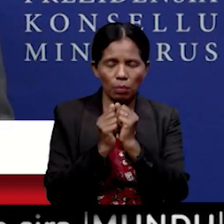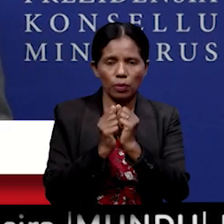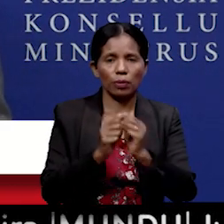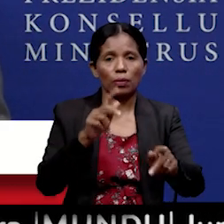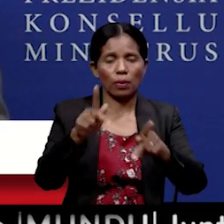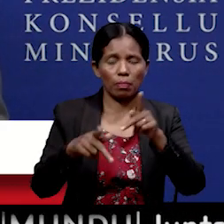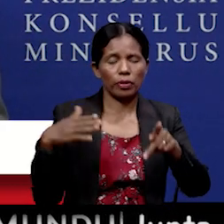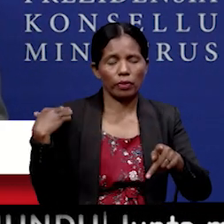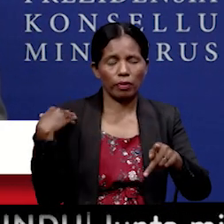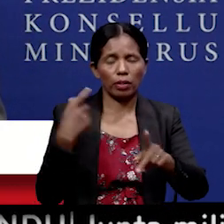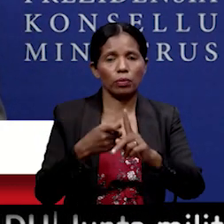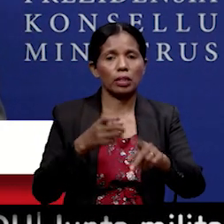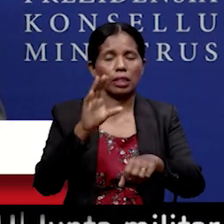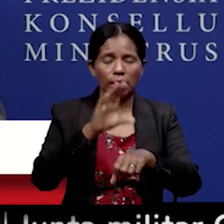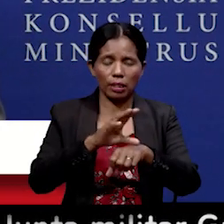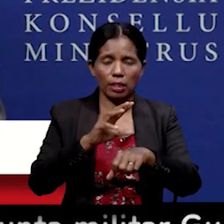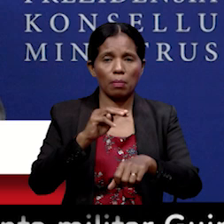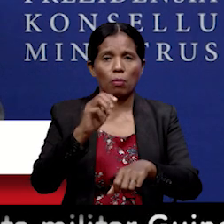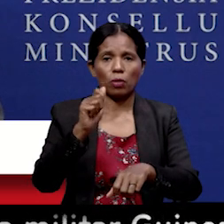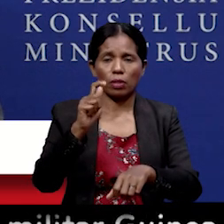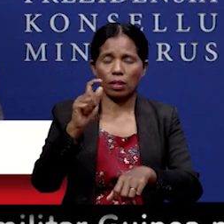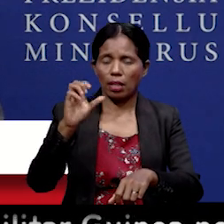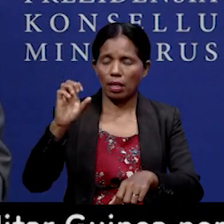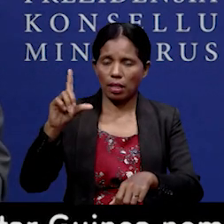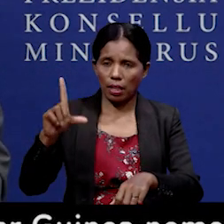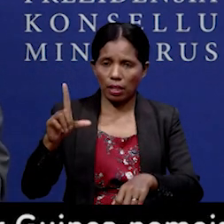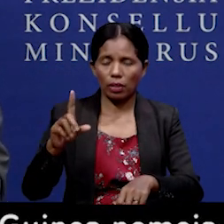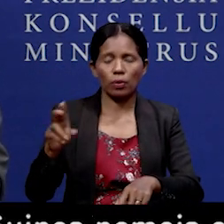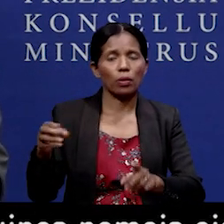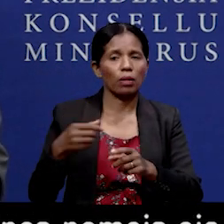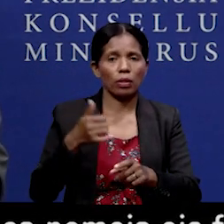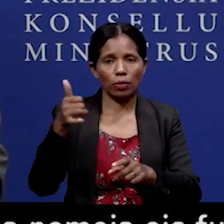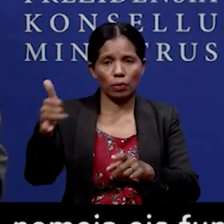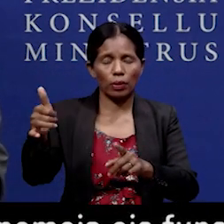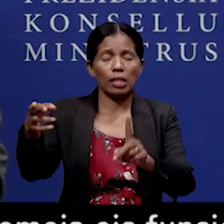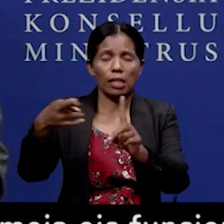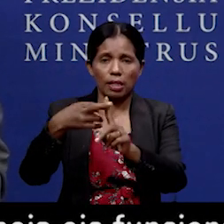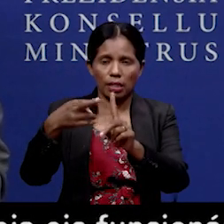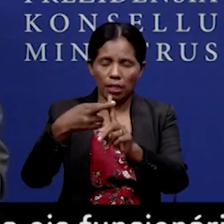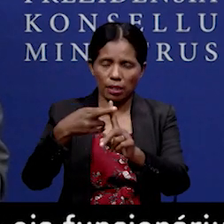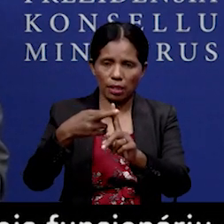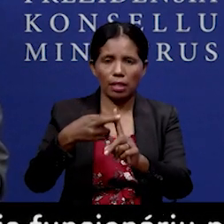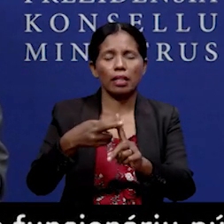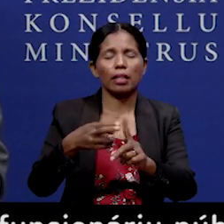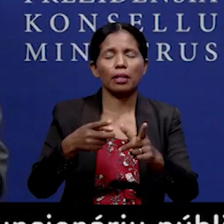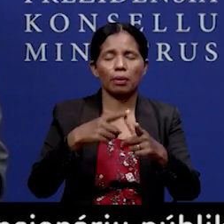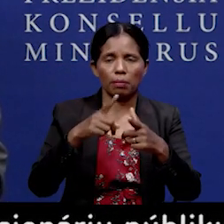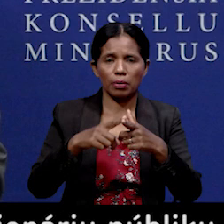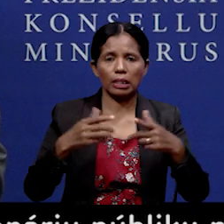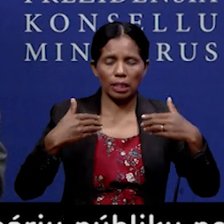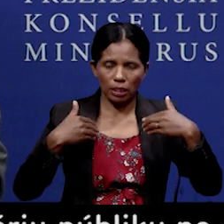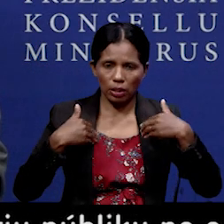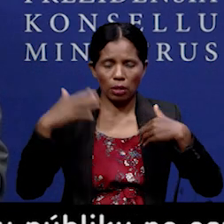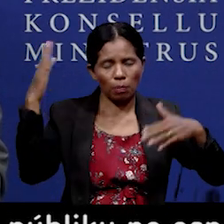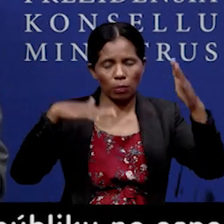russi igreja Montiel to iherrate Sebastião Sedo Sebastião Gomes Nian nebe to hamosu massacre